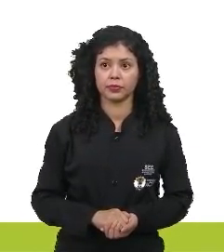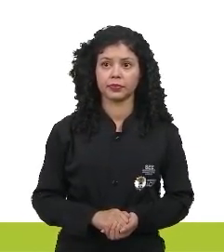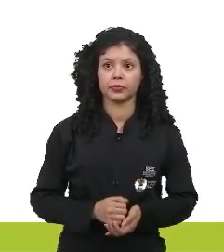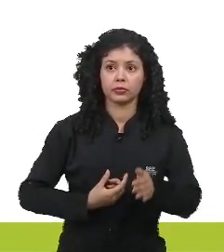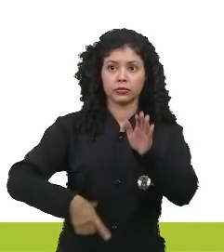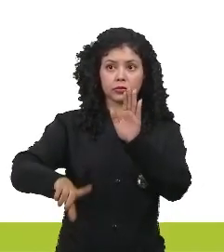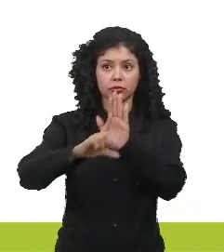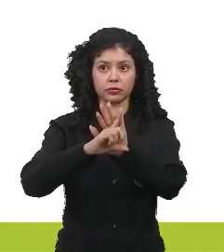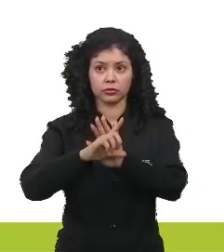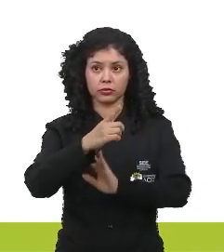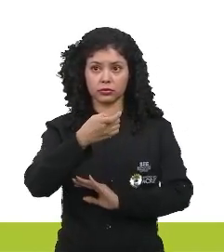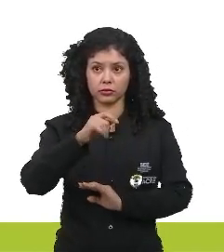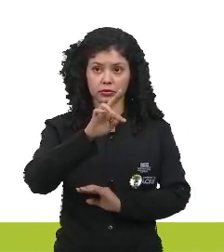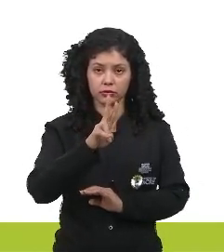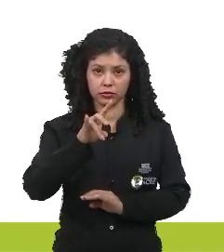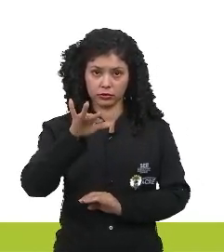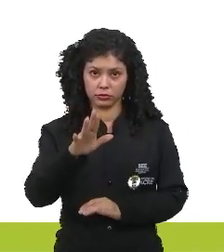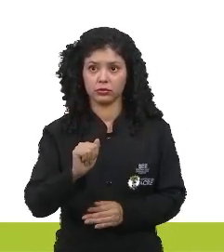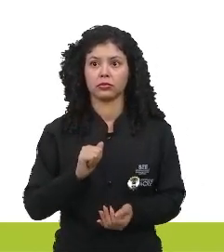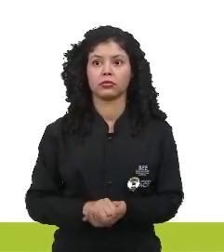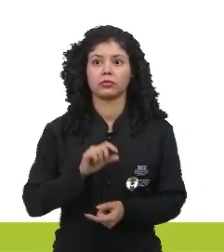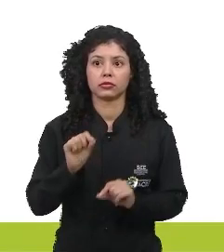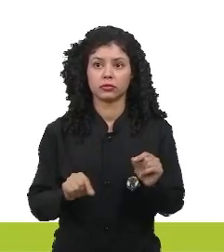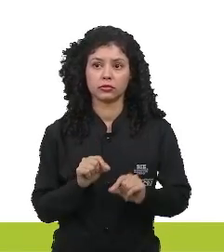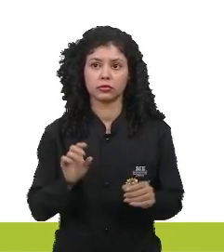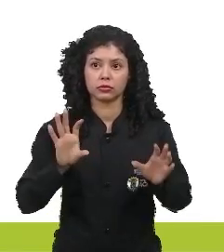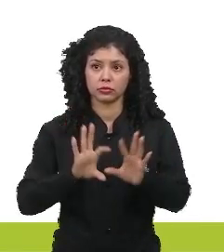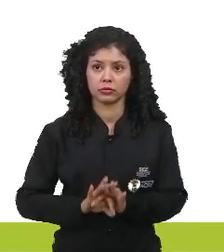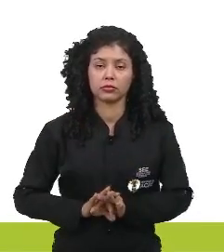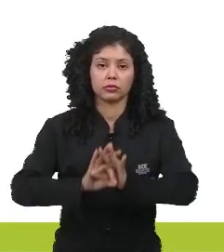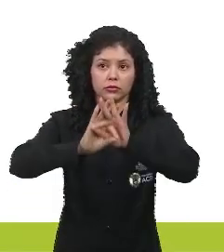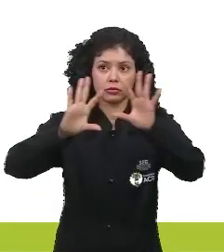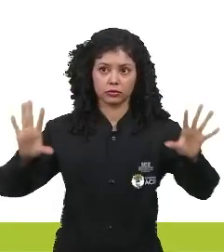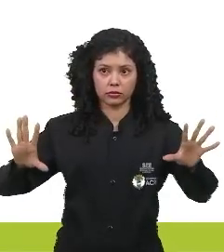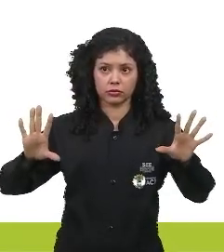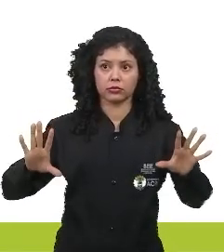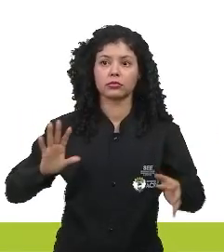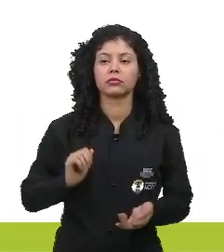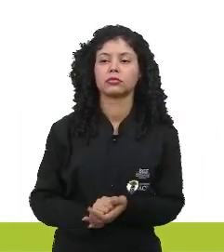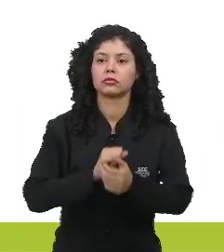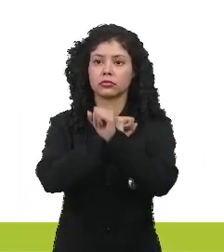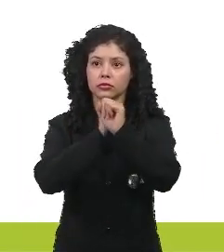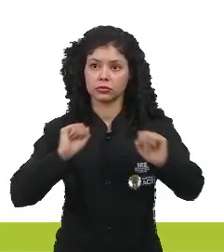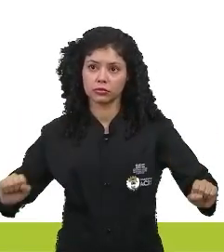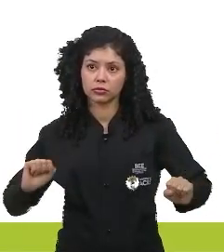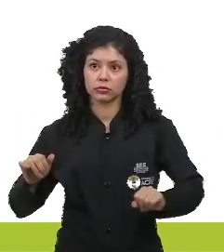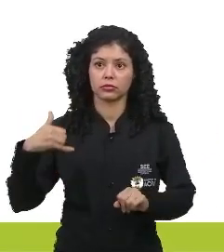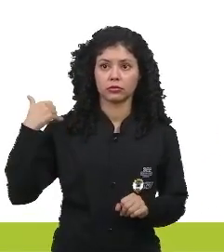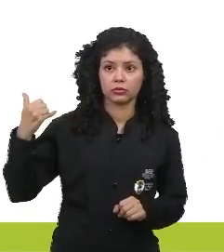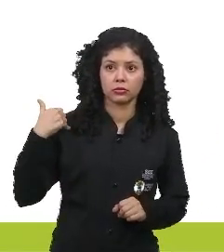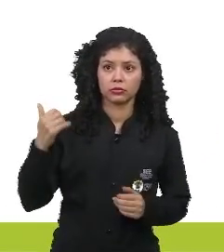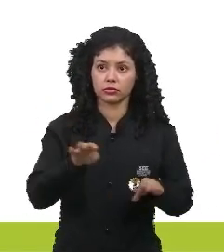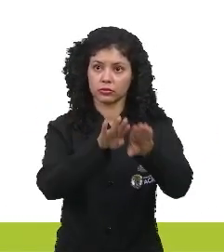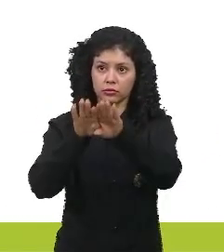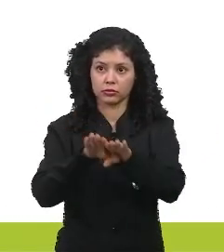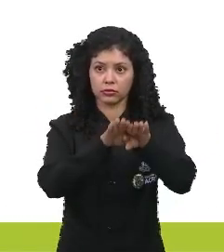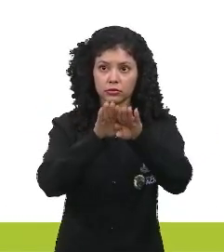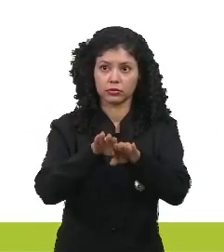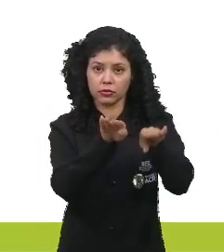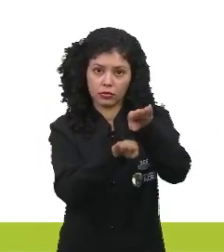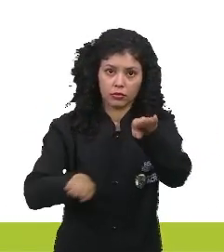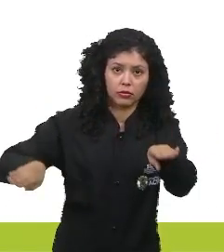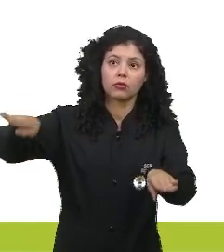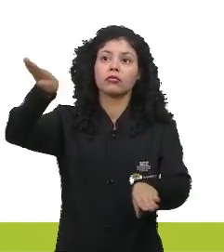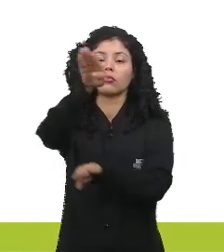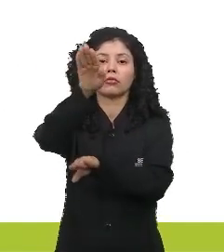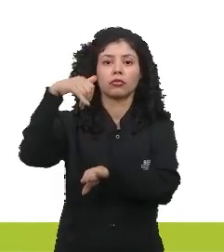1885 é aprovada a Lei dos Sexagenários. Essa lei libertaria os escravos com idade igual ou